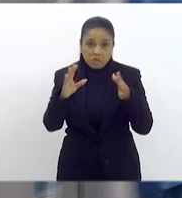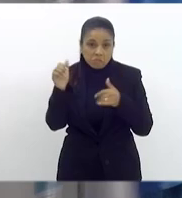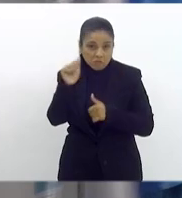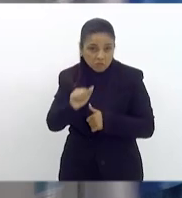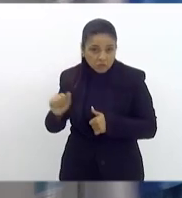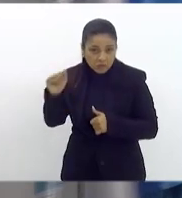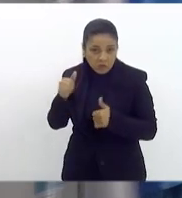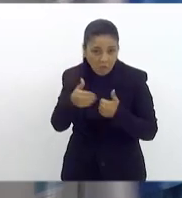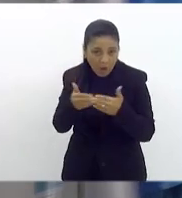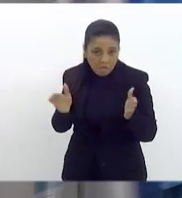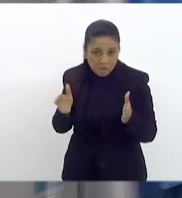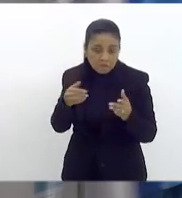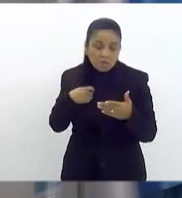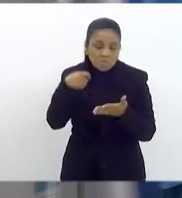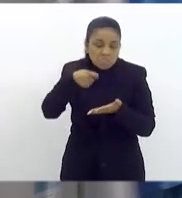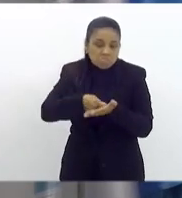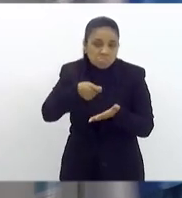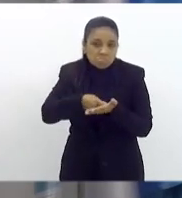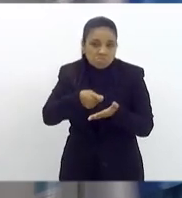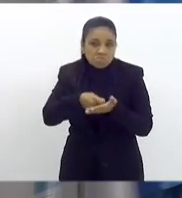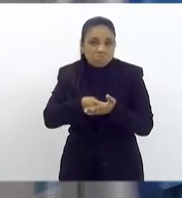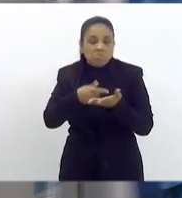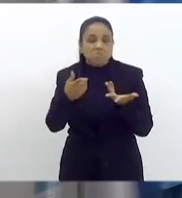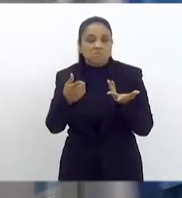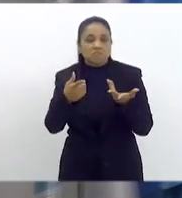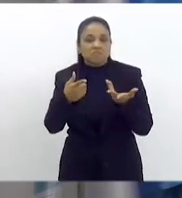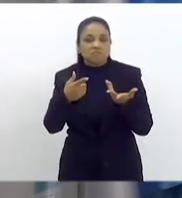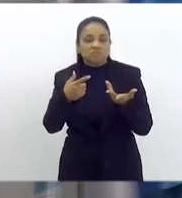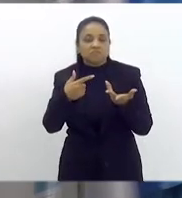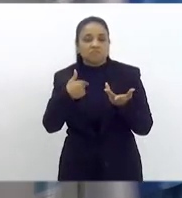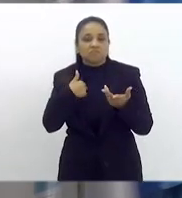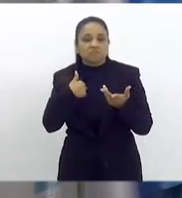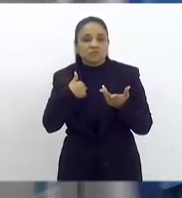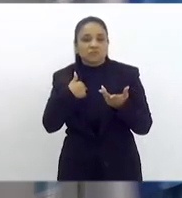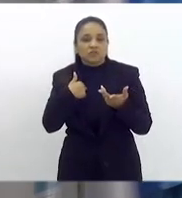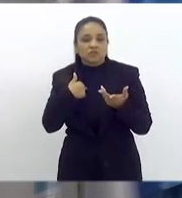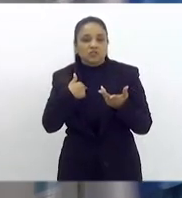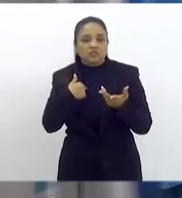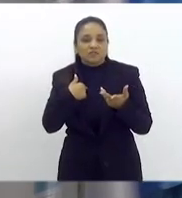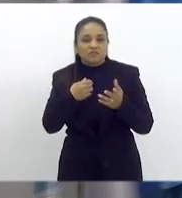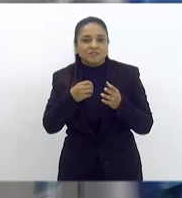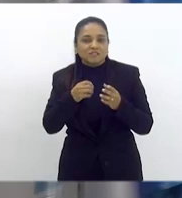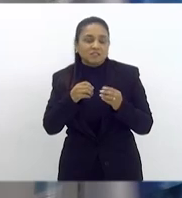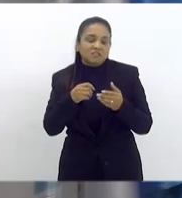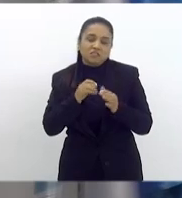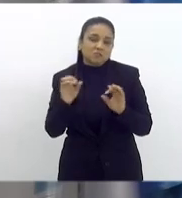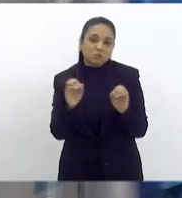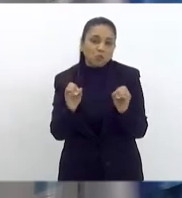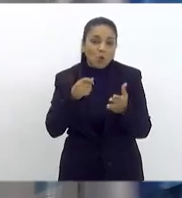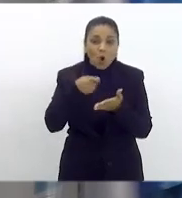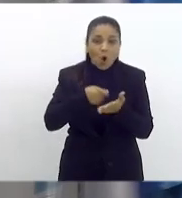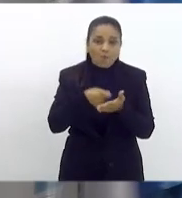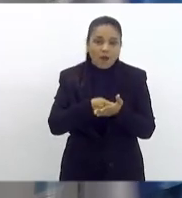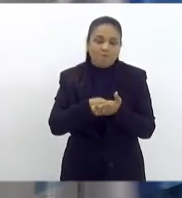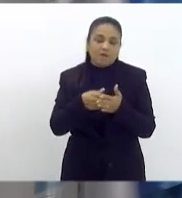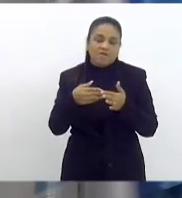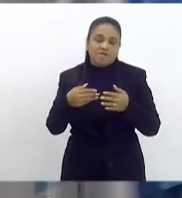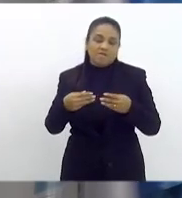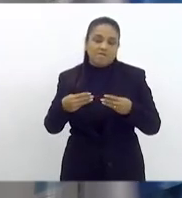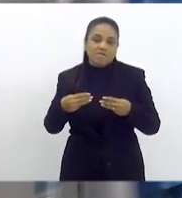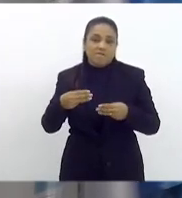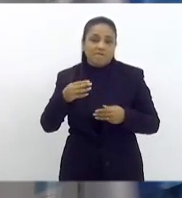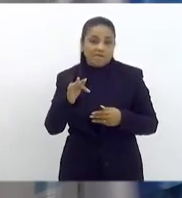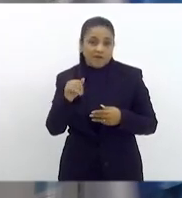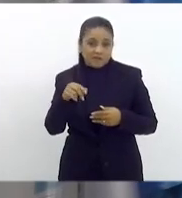e fazer protestos de quaisquer natureza sem a cobrança de ISS pela Fazenda Municipal,